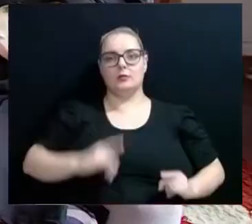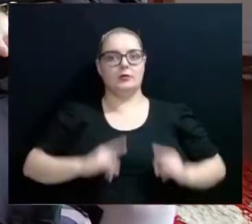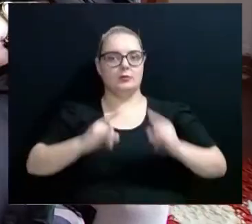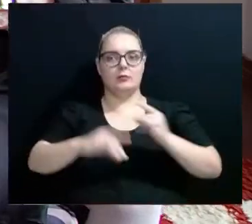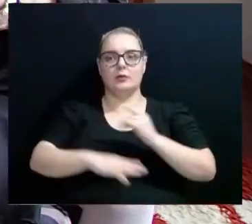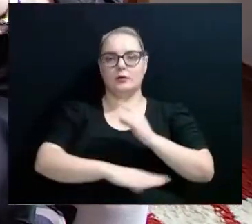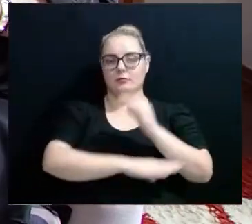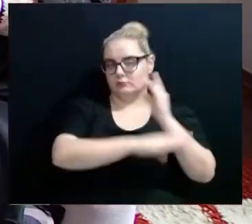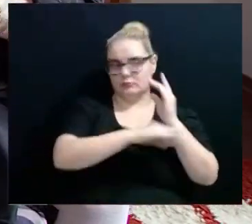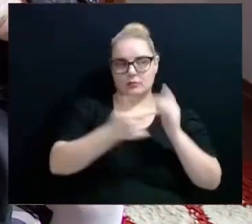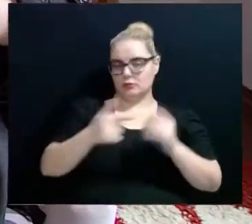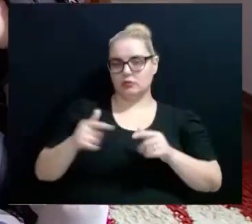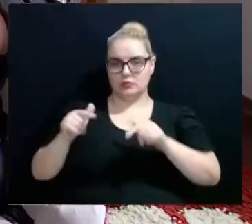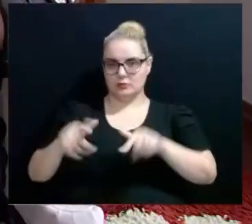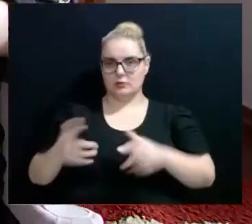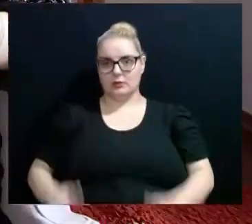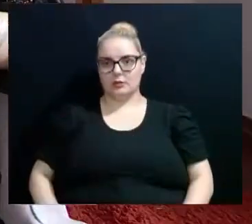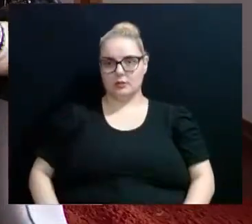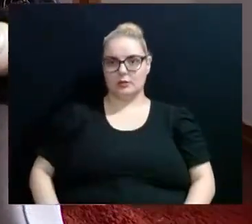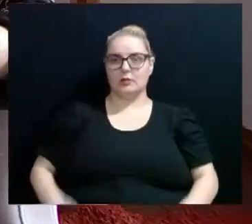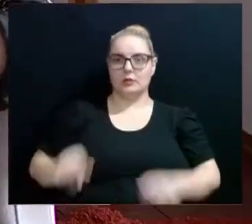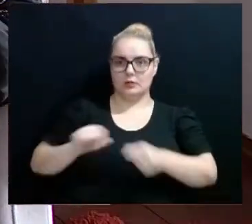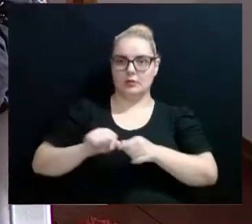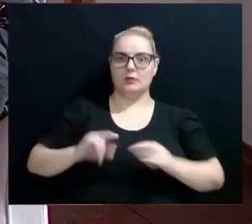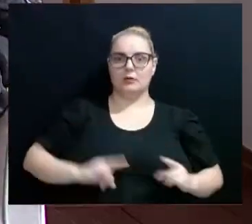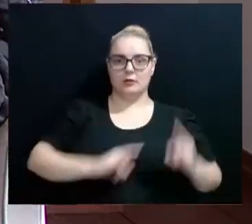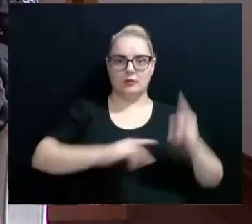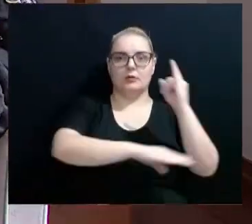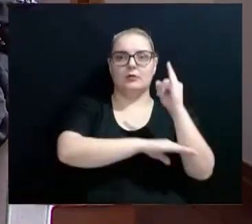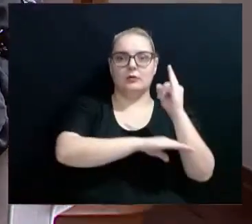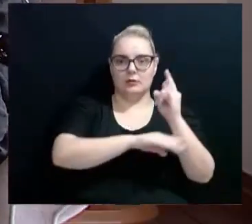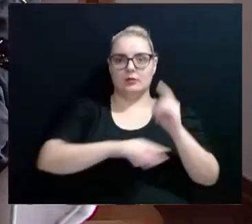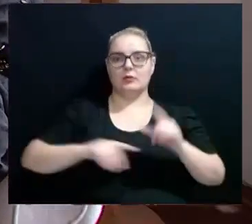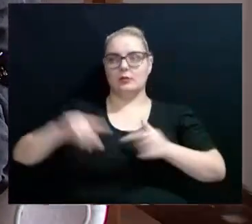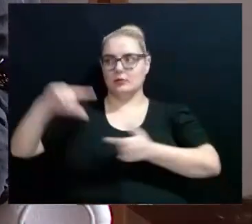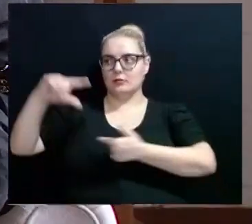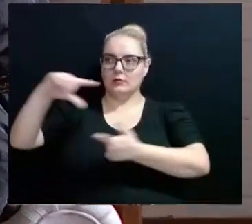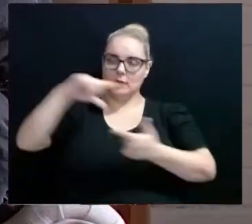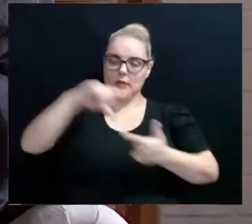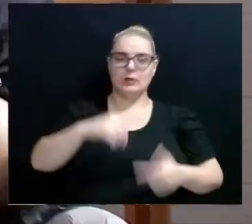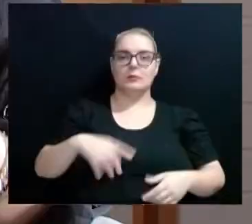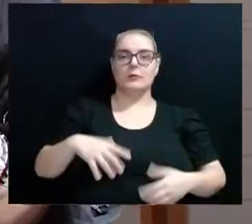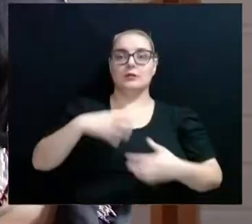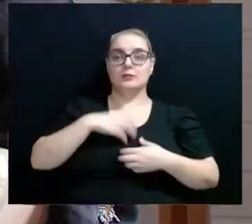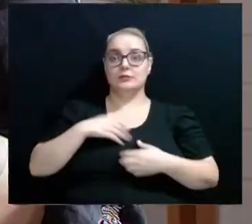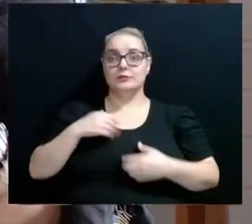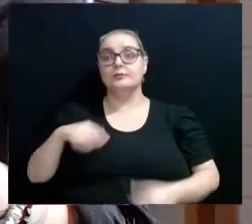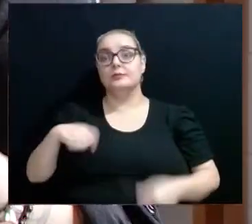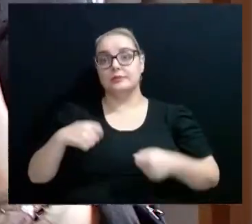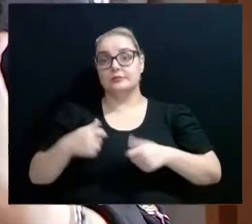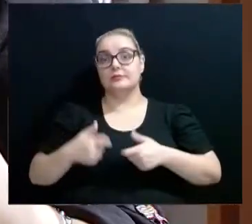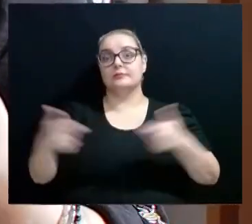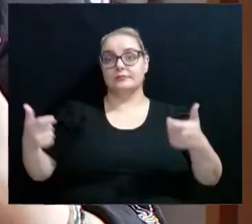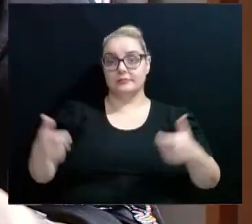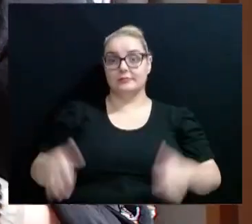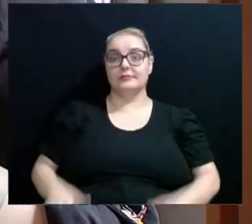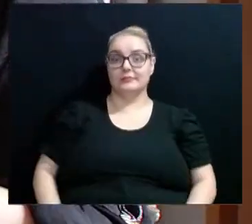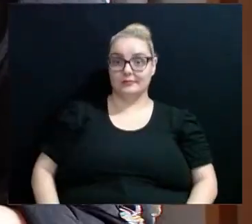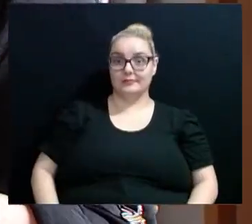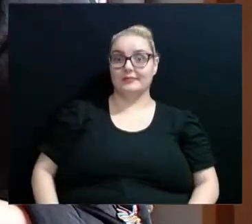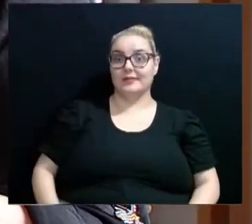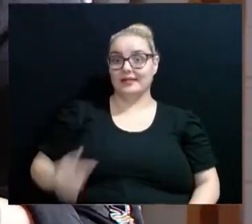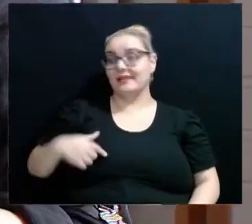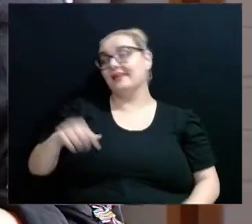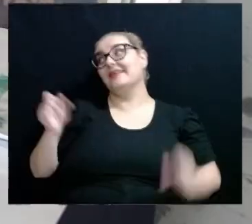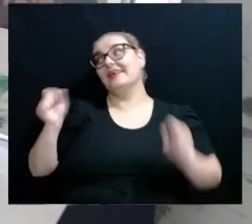morava em um apartamento e não tinha espaço. No começo eu fazia no meu apartamento mesmo, quadros, mas eu sentia que eu precisava de mais espaço, ainda mais